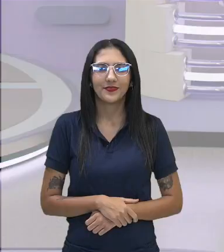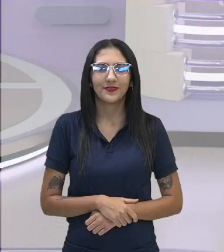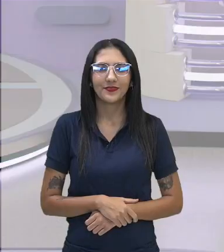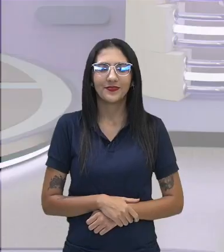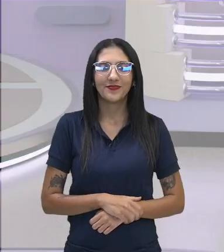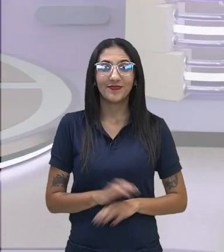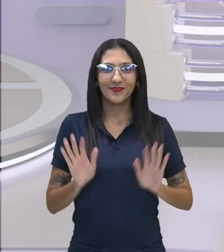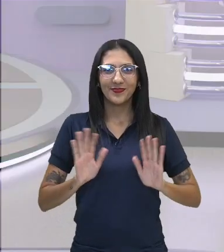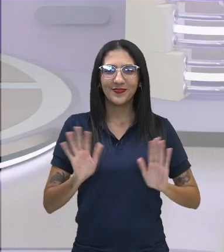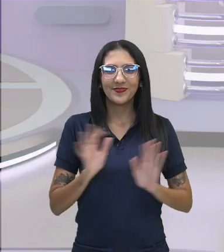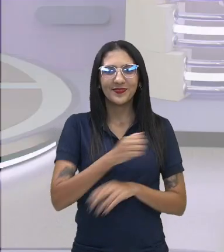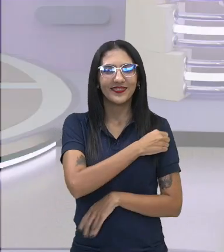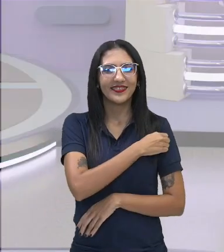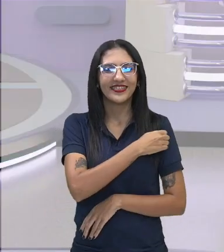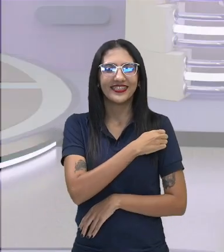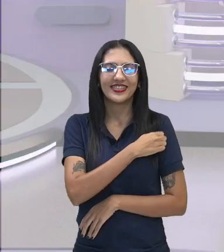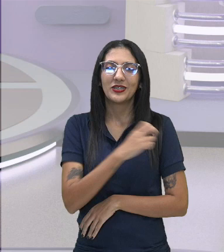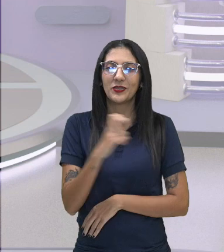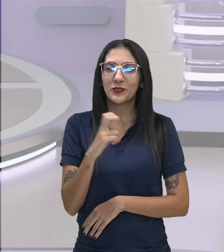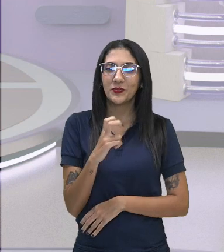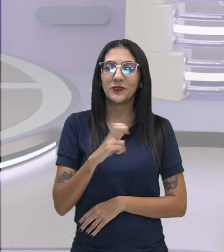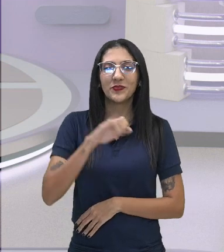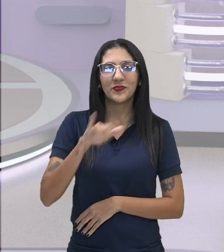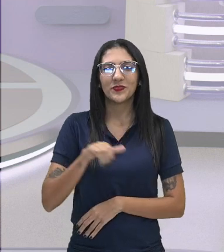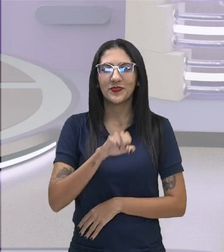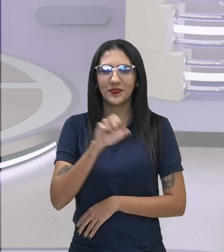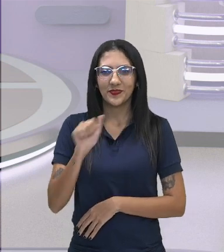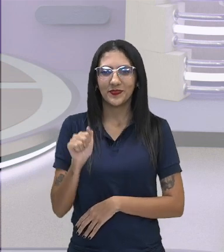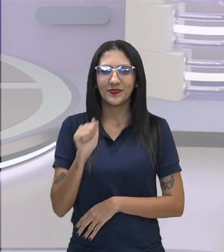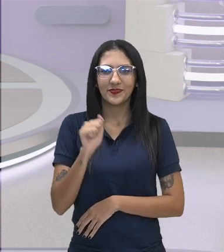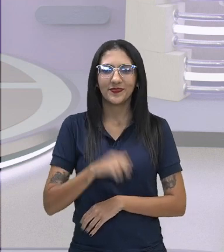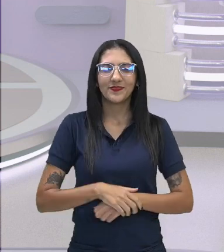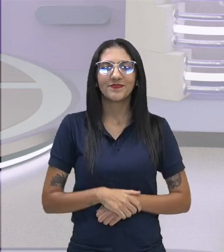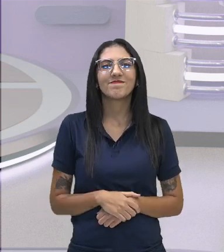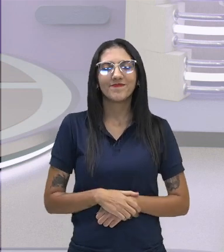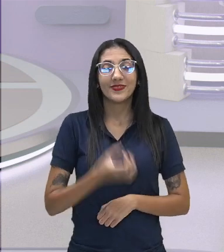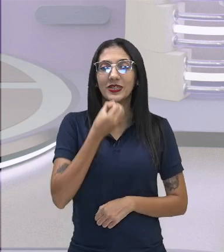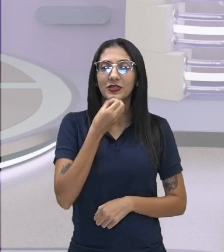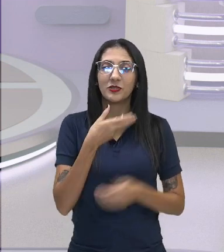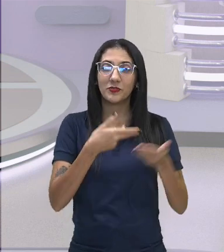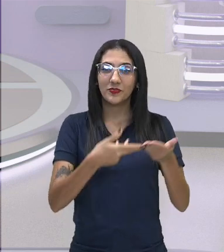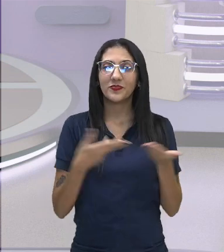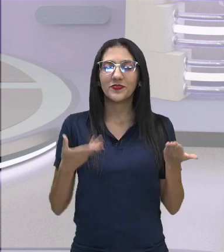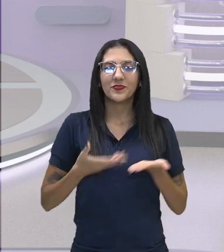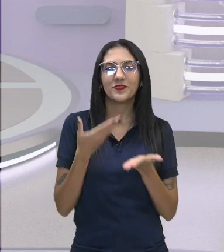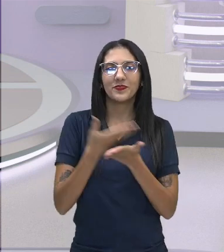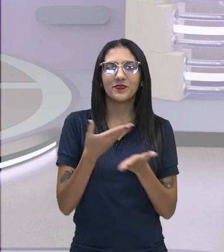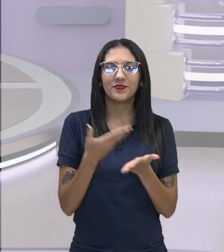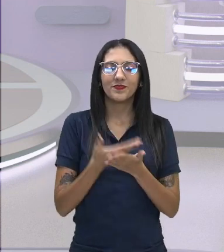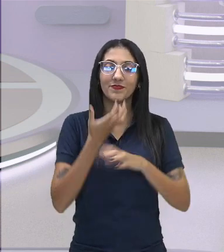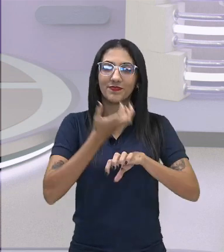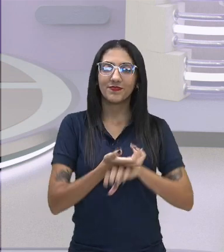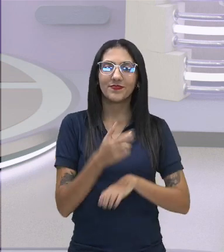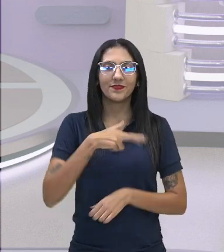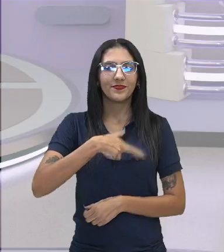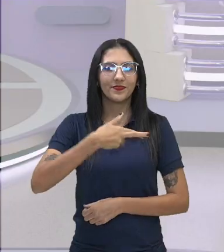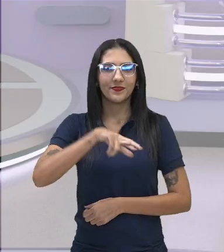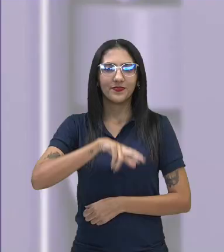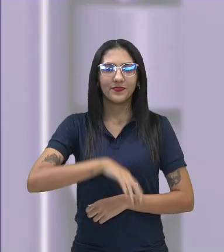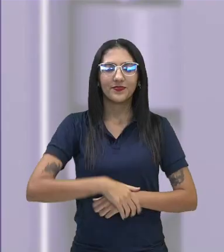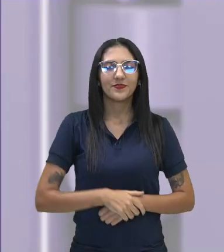Olá, alunos da quinta fase da educação de jovens e adultos. Sejam bem-vindos à nossa aula de ensino